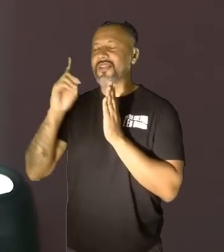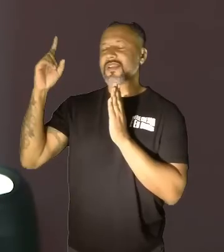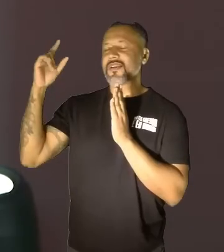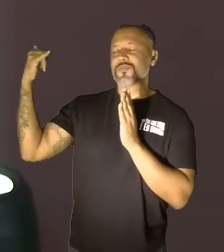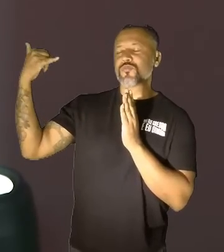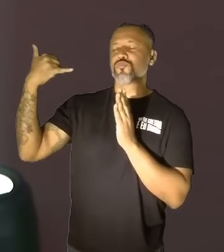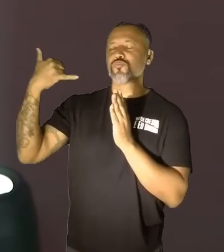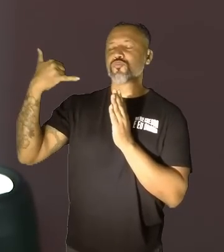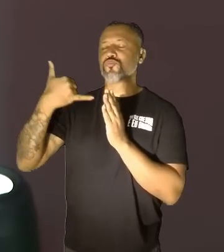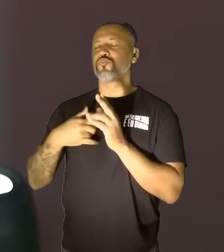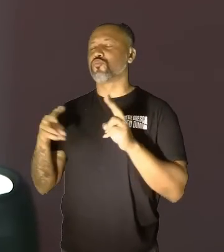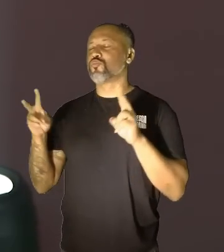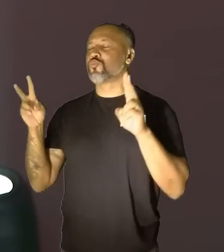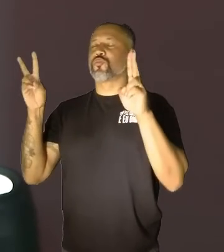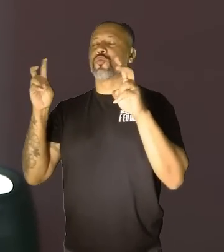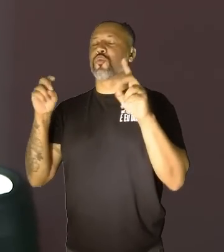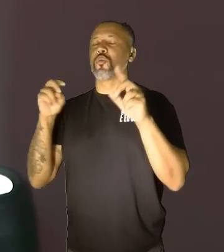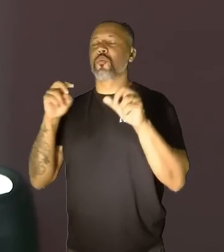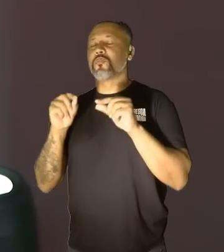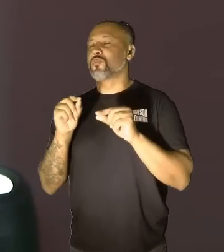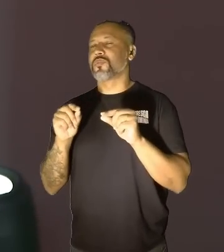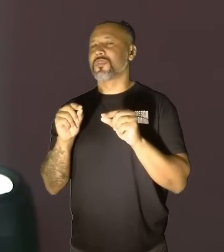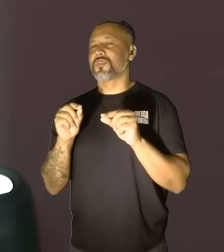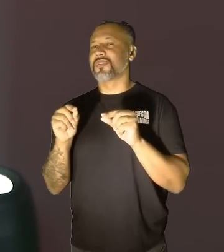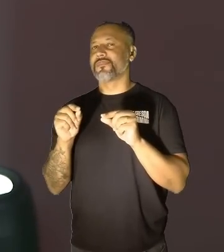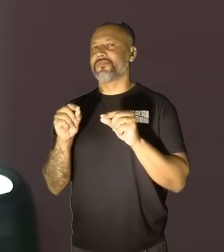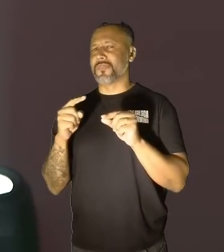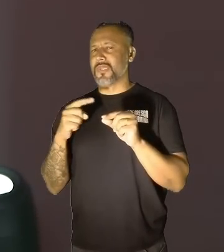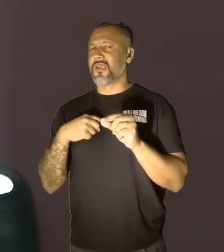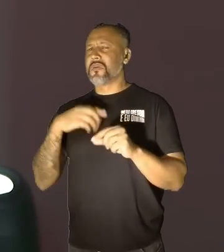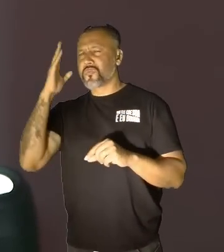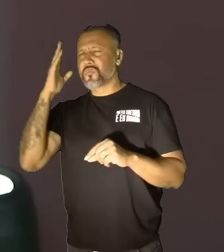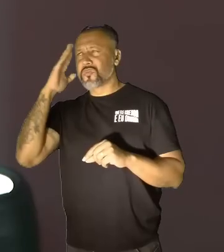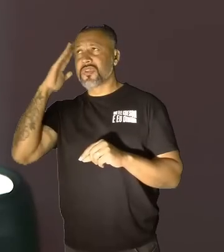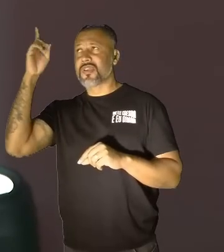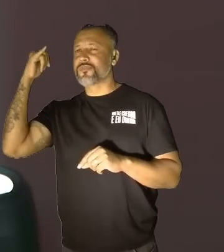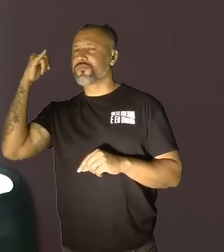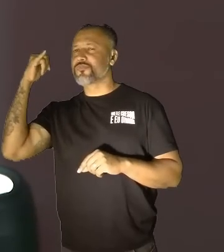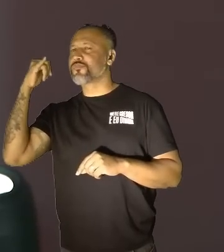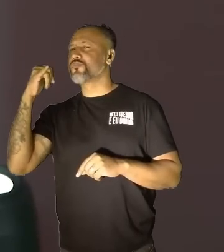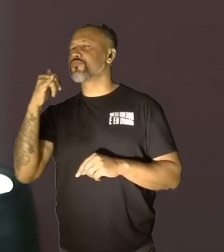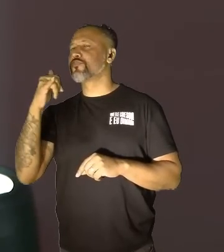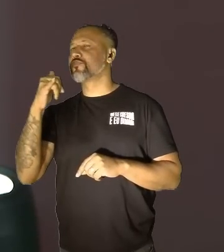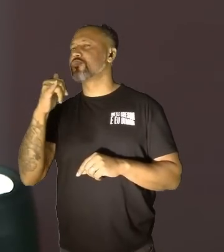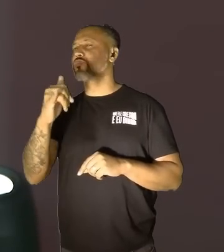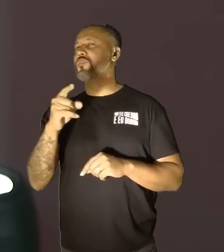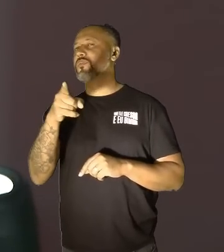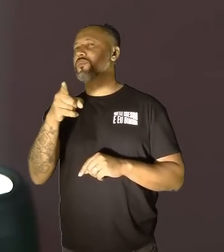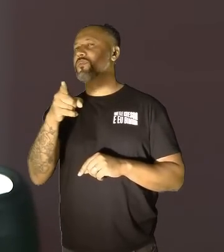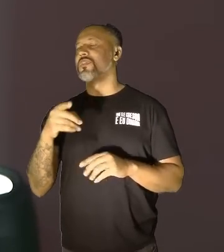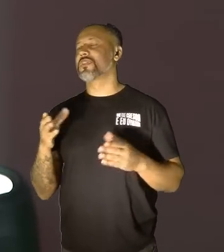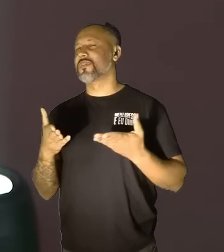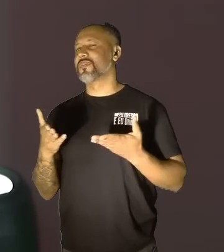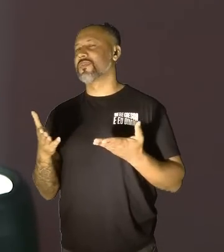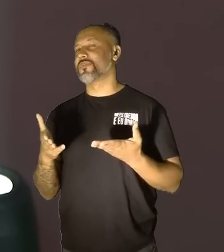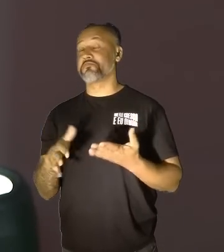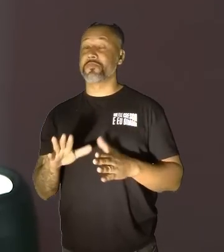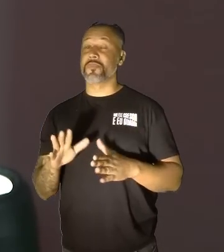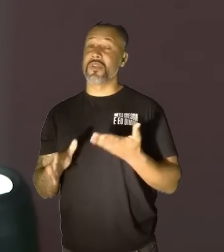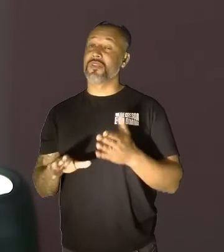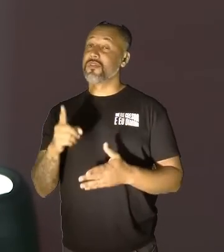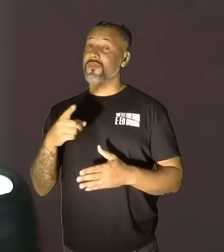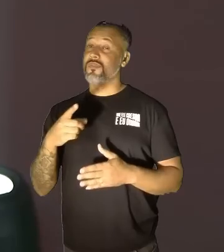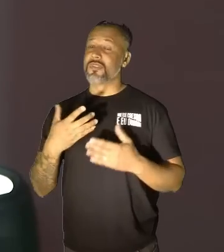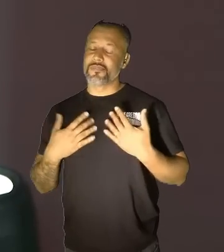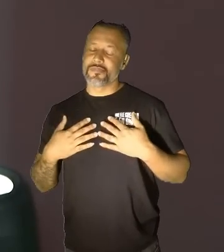muito clara. E eu sei que é recado para alguém aqui, para alguém cansado. Eu quero que